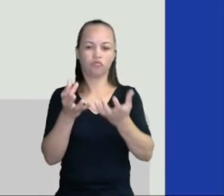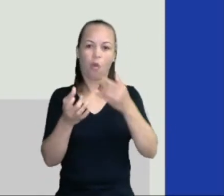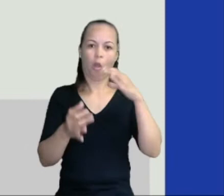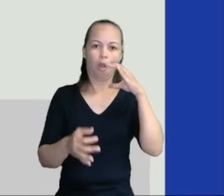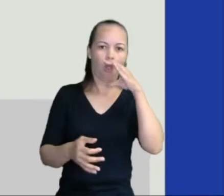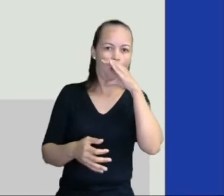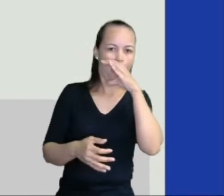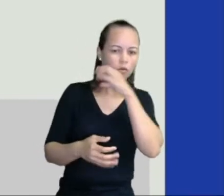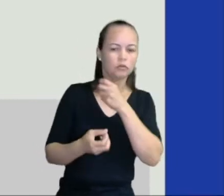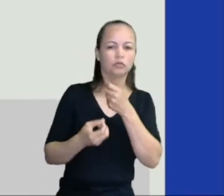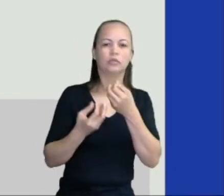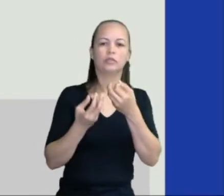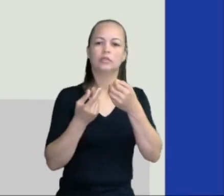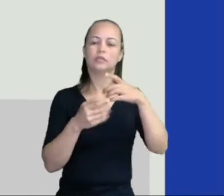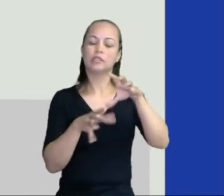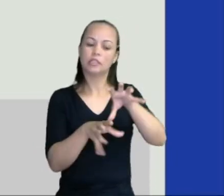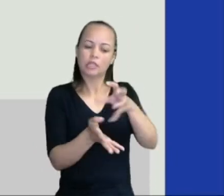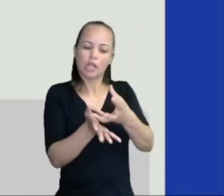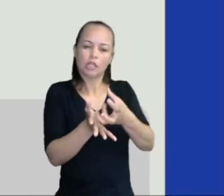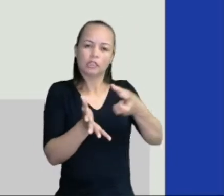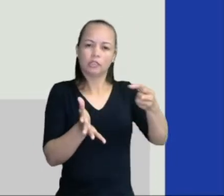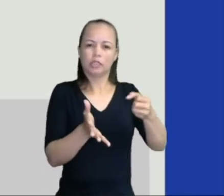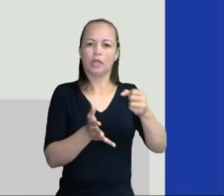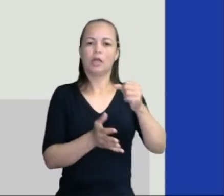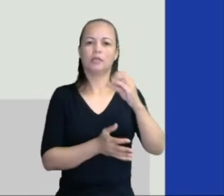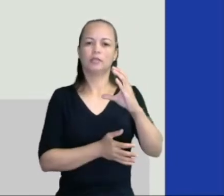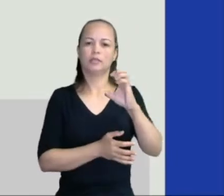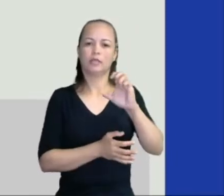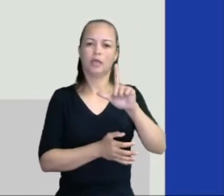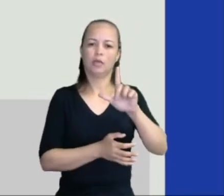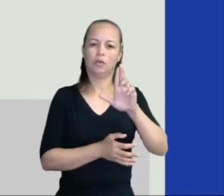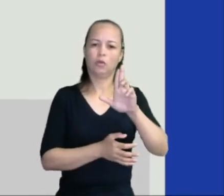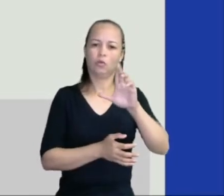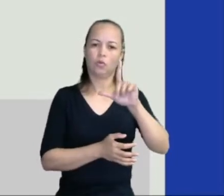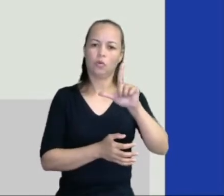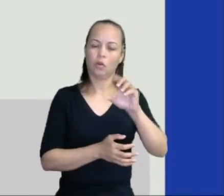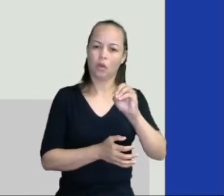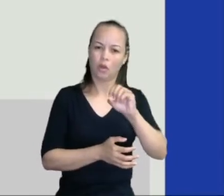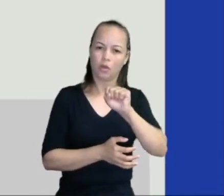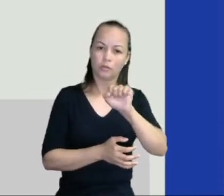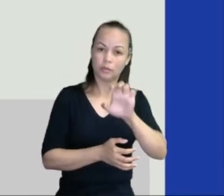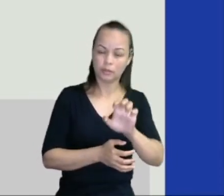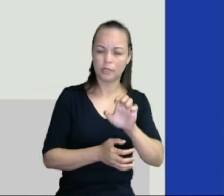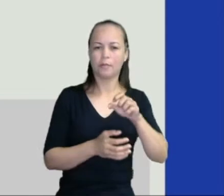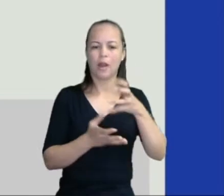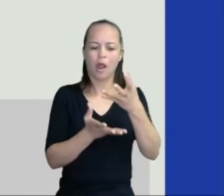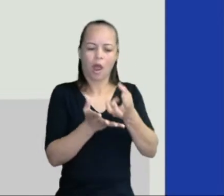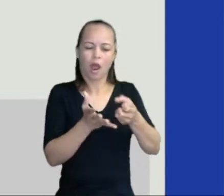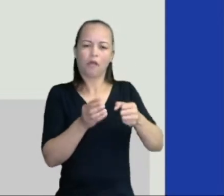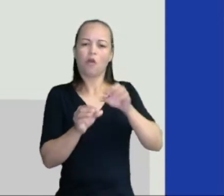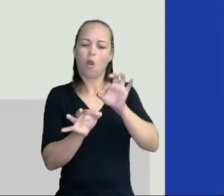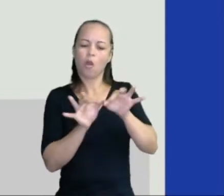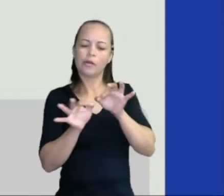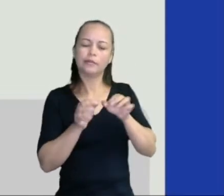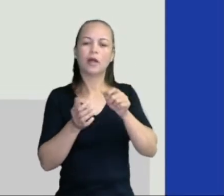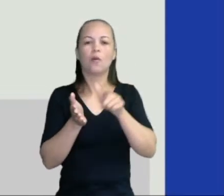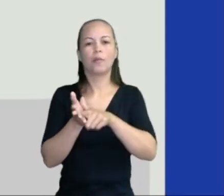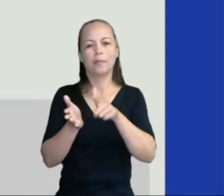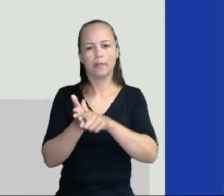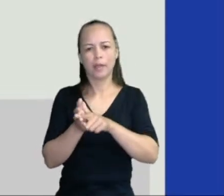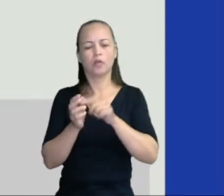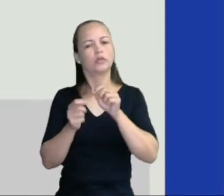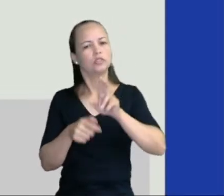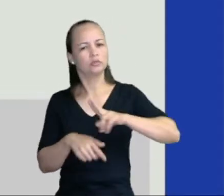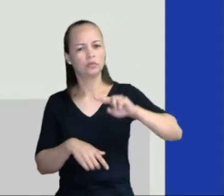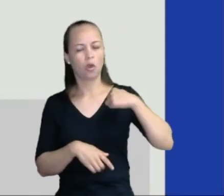onde é tirada a celulose daquela árvore para formar o papel. Isso mesmo, papel que a gente usa para fazer uma pintura,